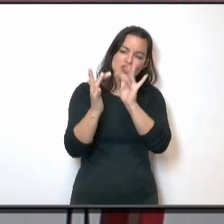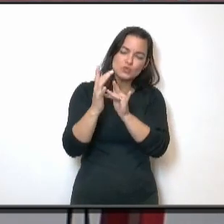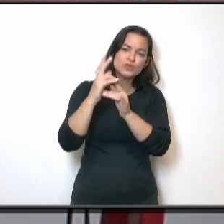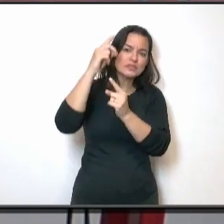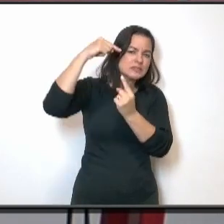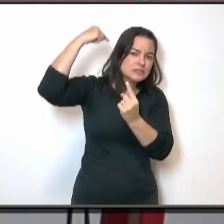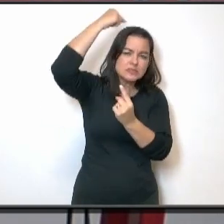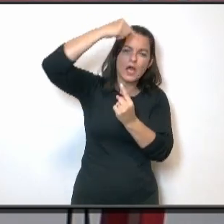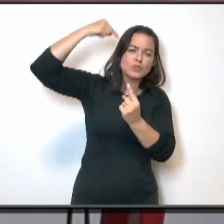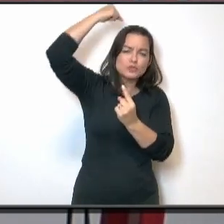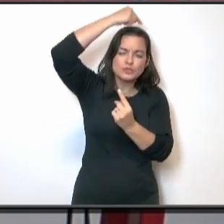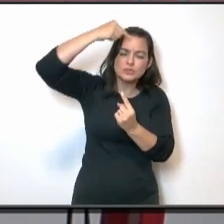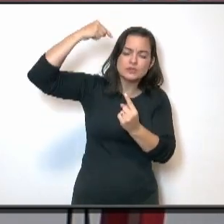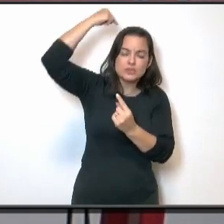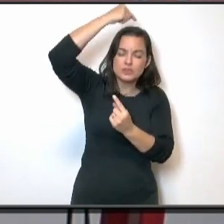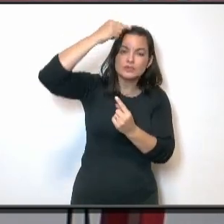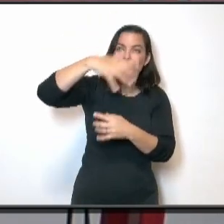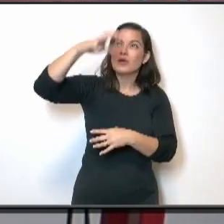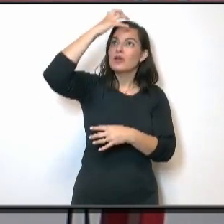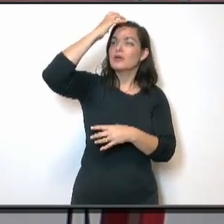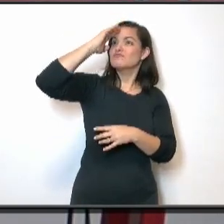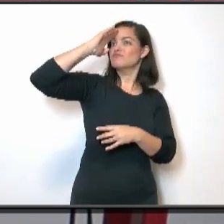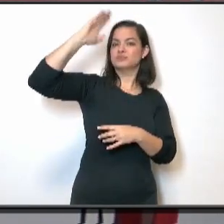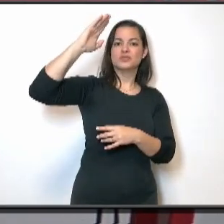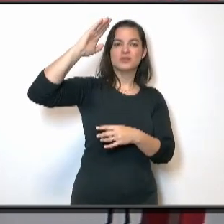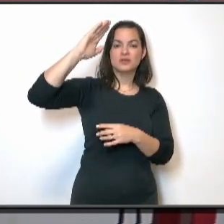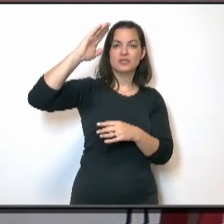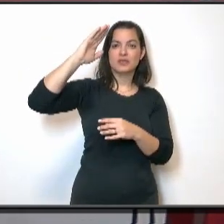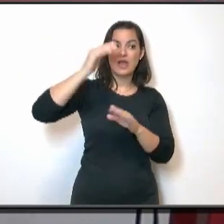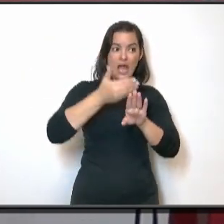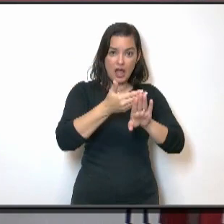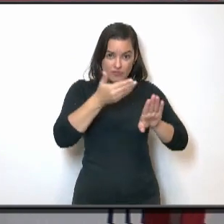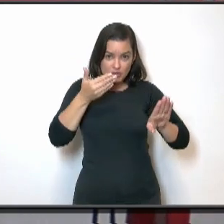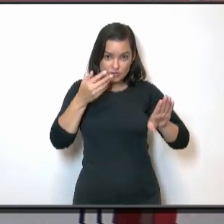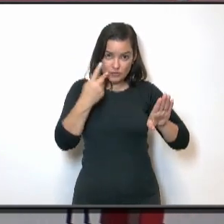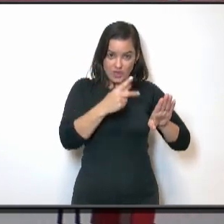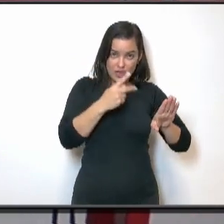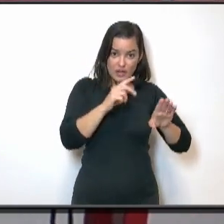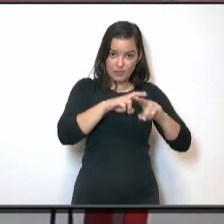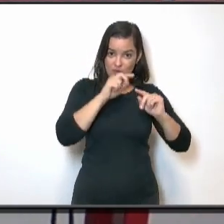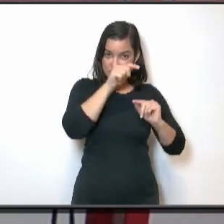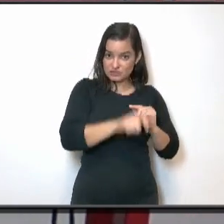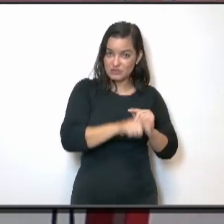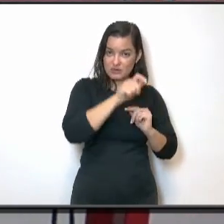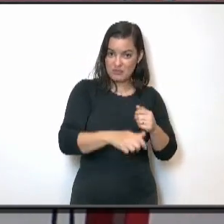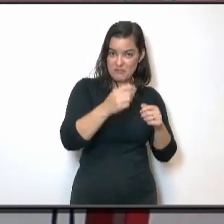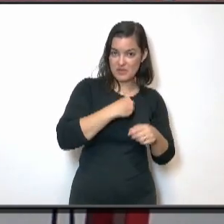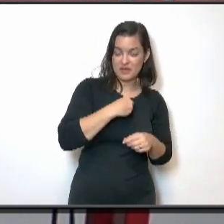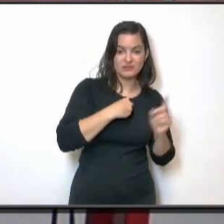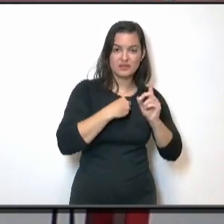santo, Rei dos reis, não se afastou dele por ele ser pecador, mas se aproximou dele